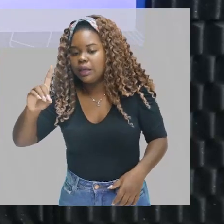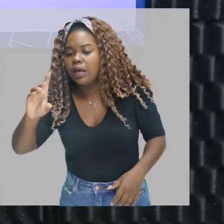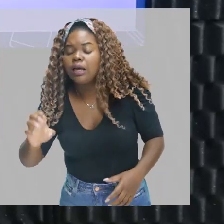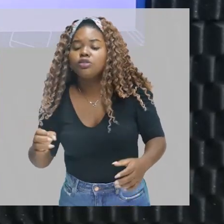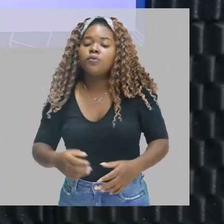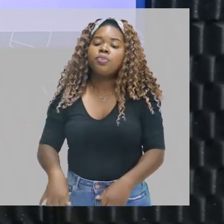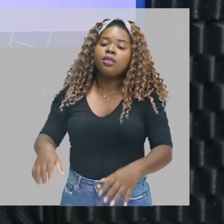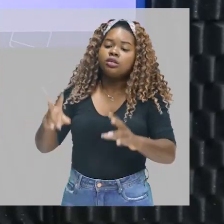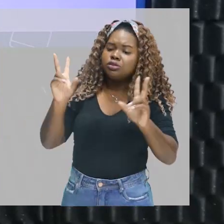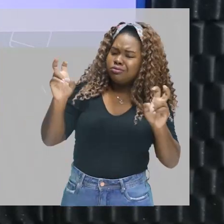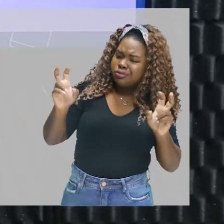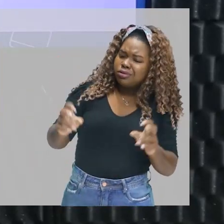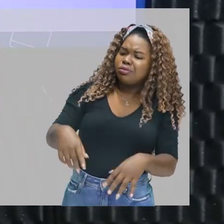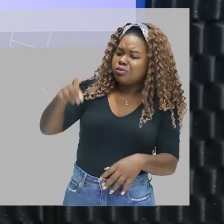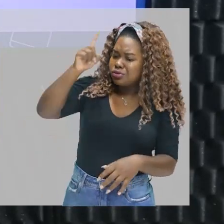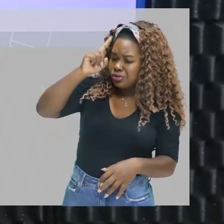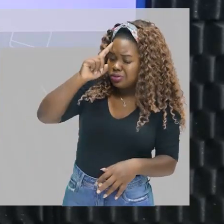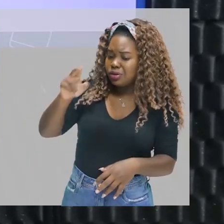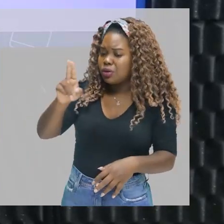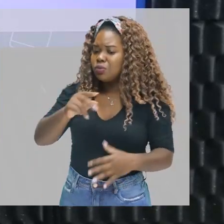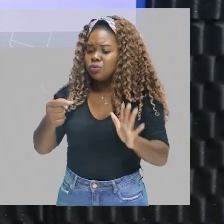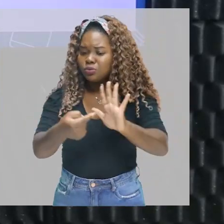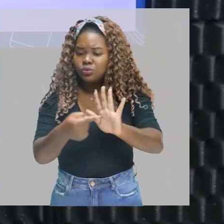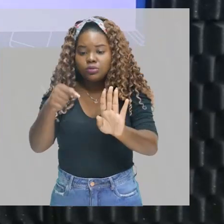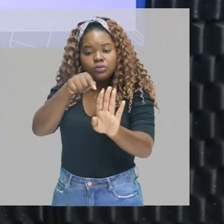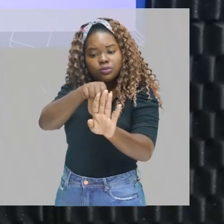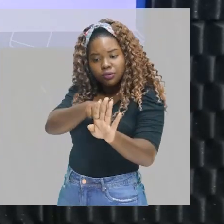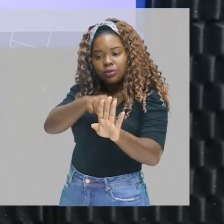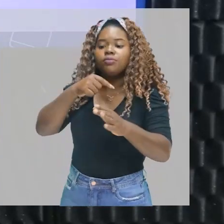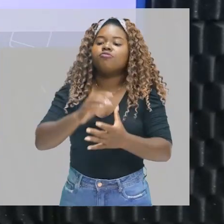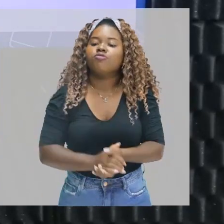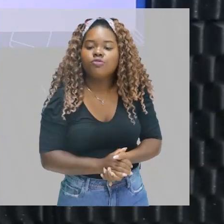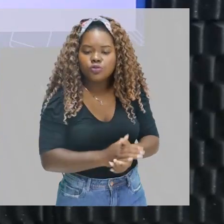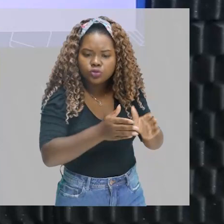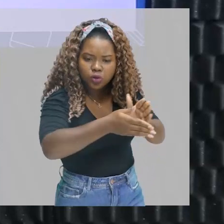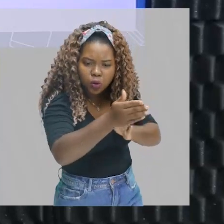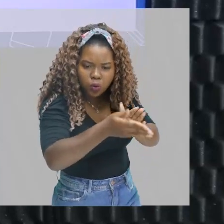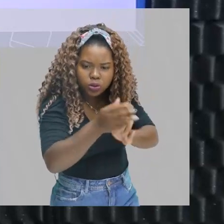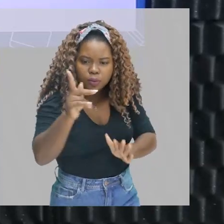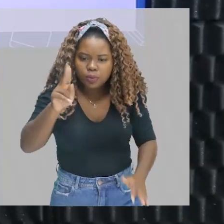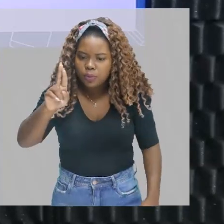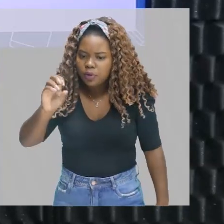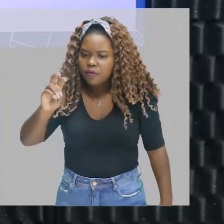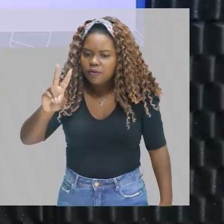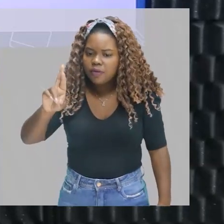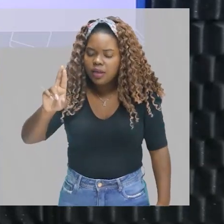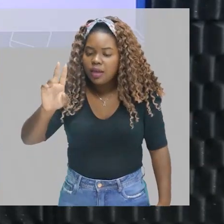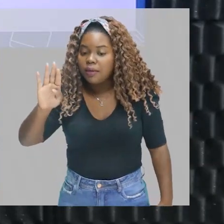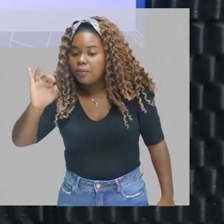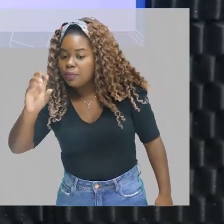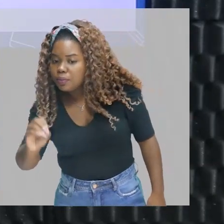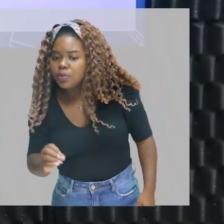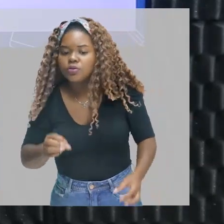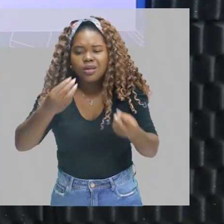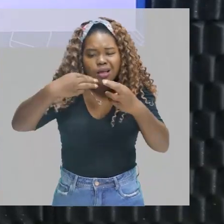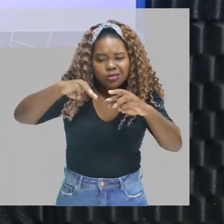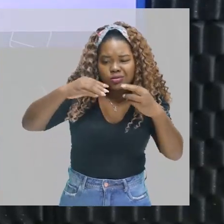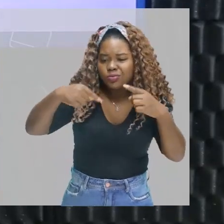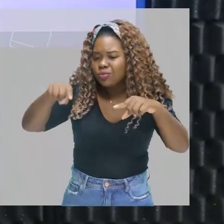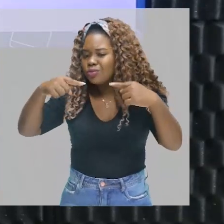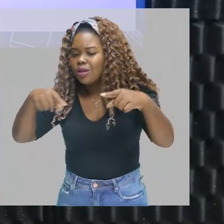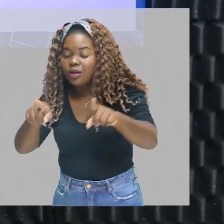uso frequente de metáforas, os provérbios, as anedotas, os trocadilhos, as